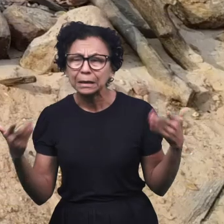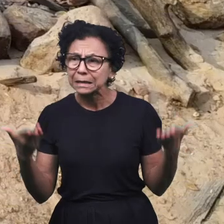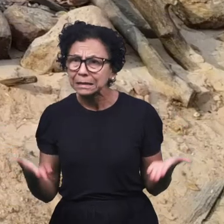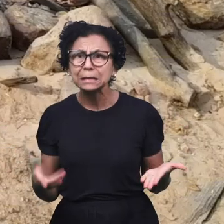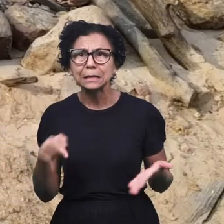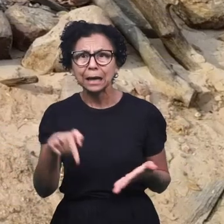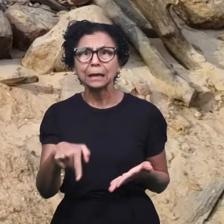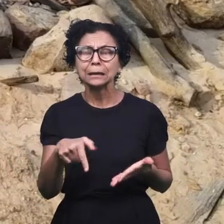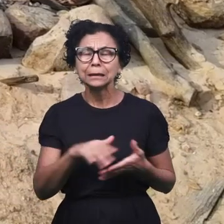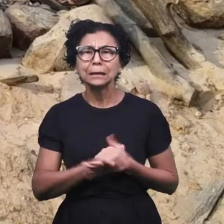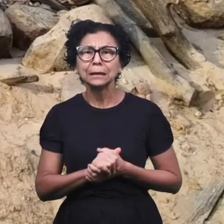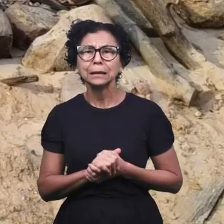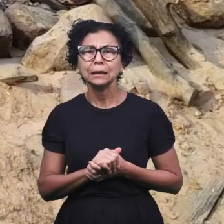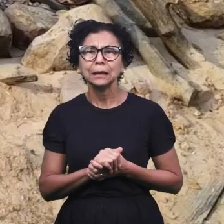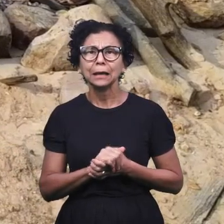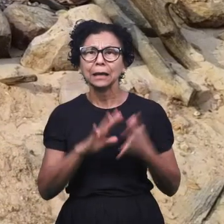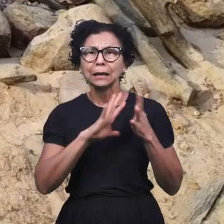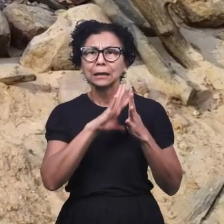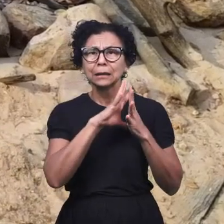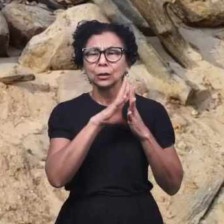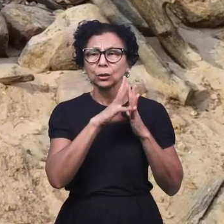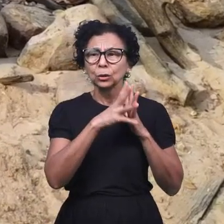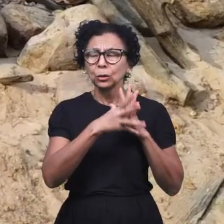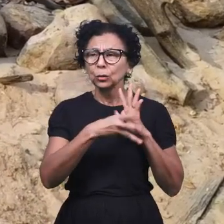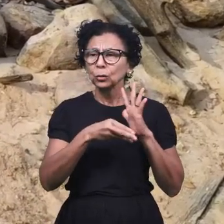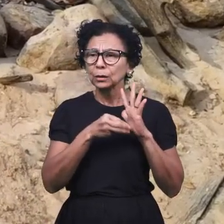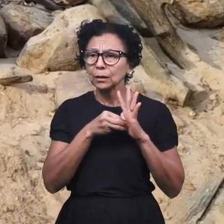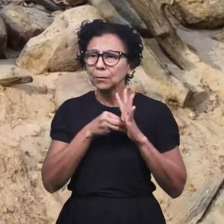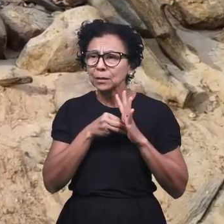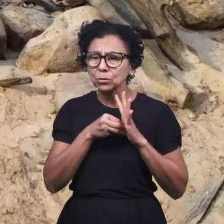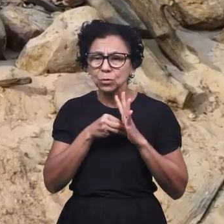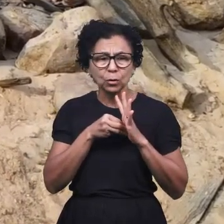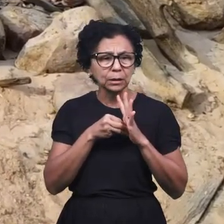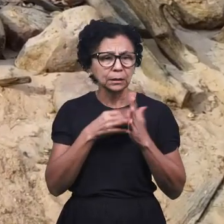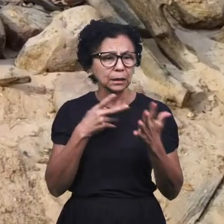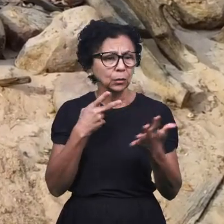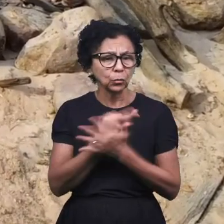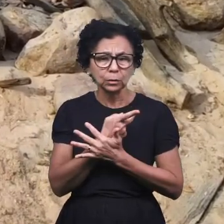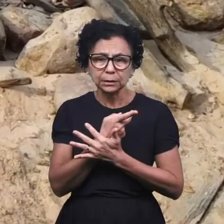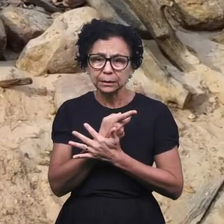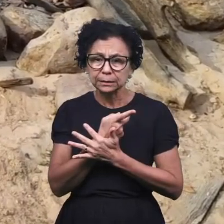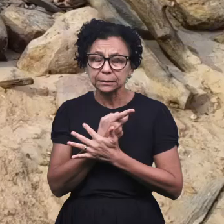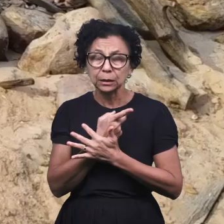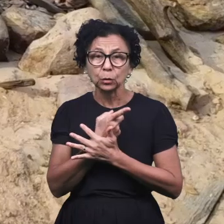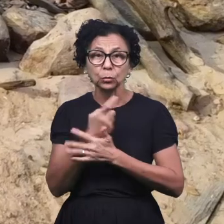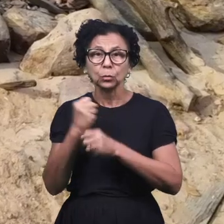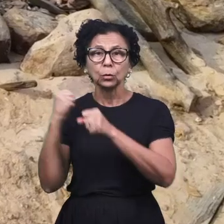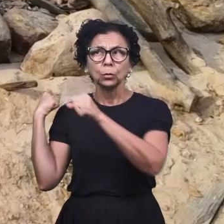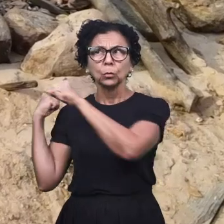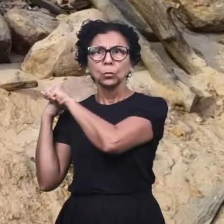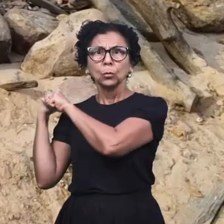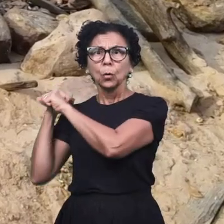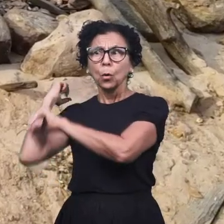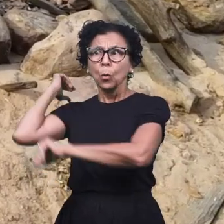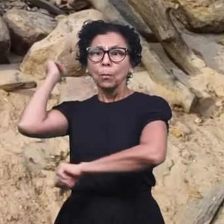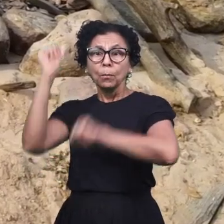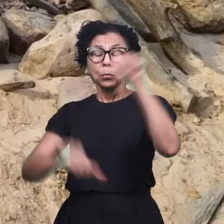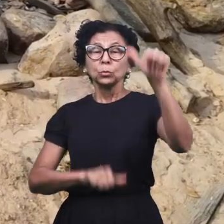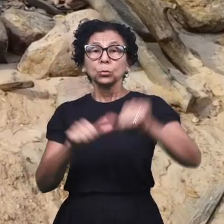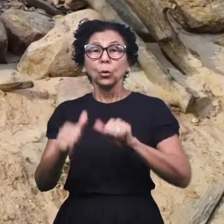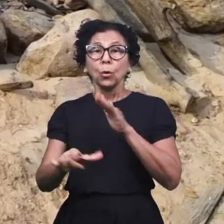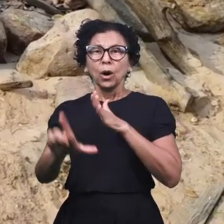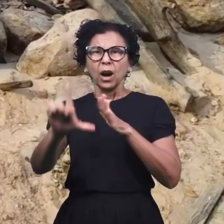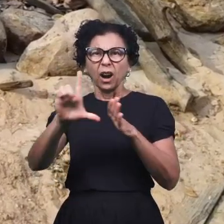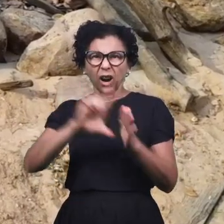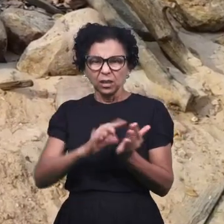bacia hidrográfica do Rio Amazonas, o nosso imenso território líquido, mudou completamente nos últimos anos. O lugar onde